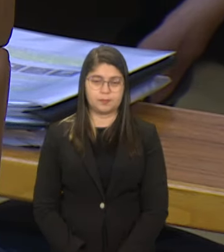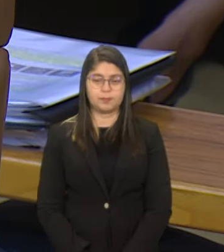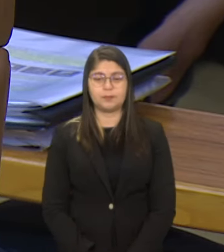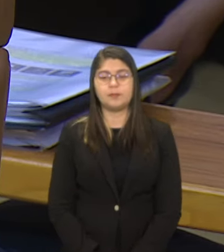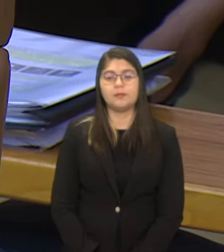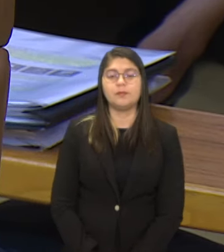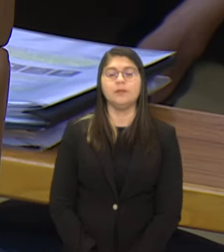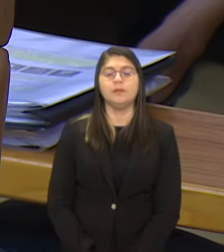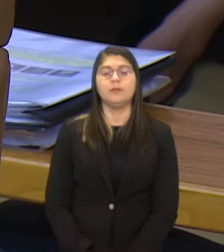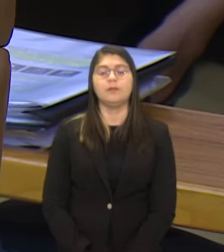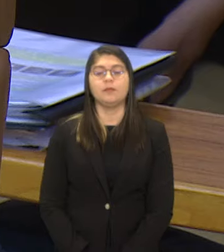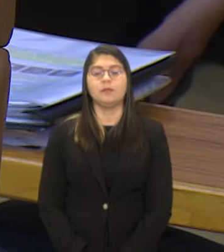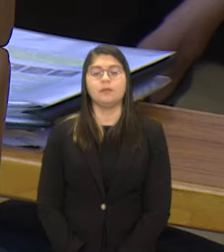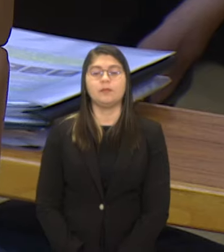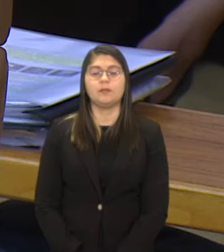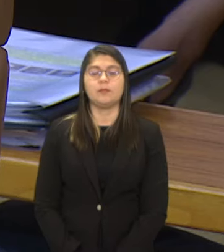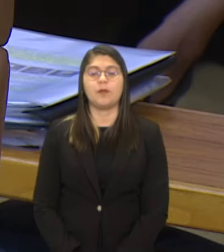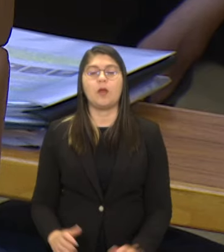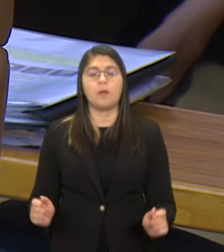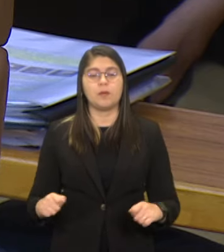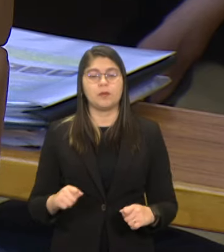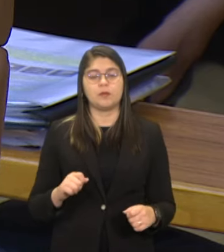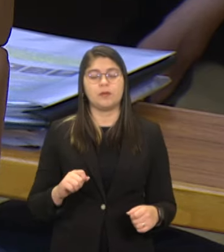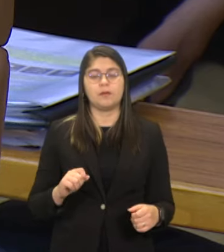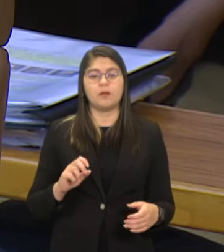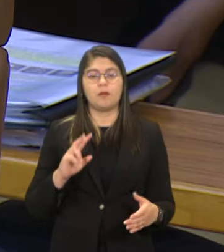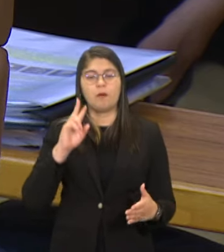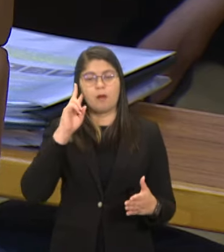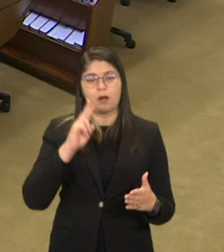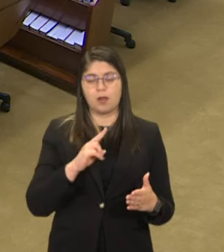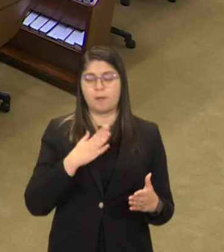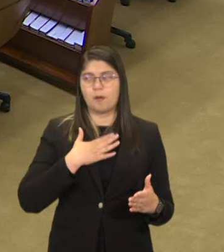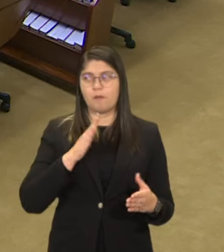poderia fazer a leitura do meu voto vista nesse primeiro processo?